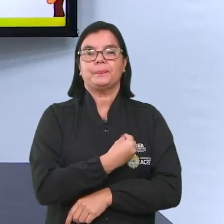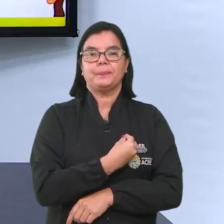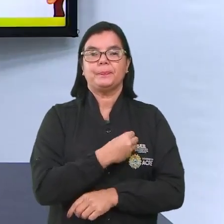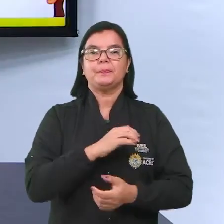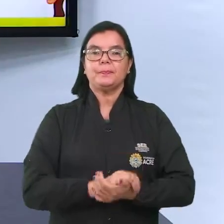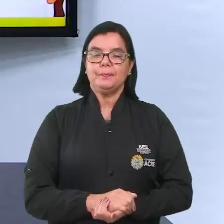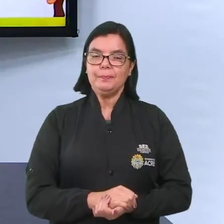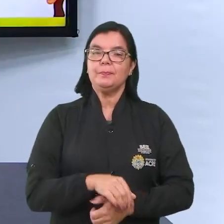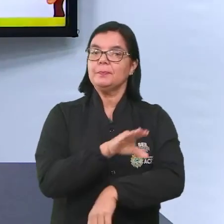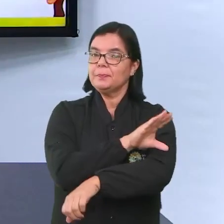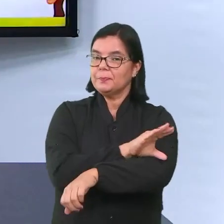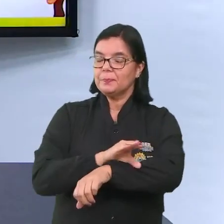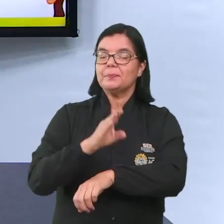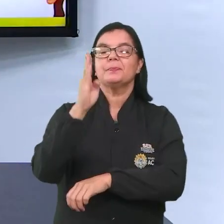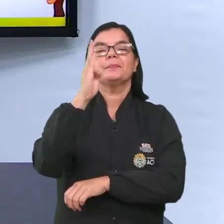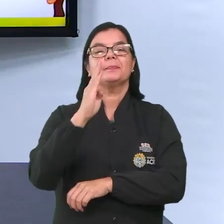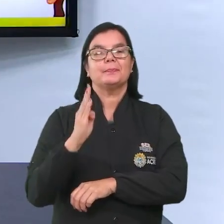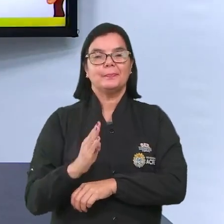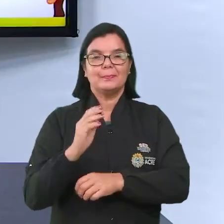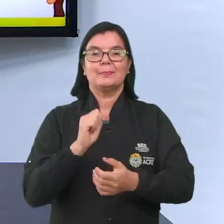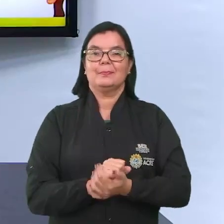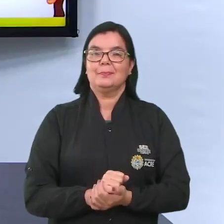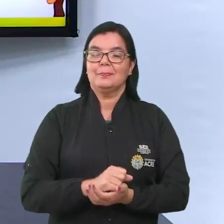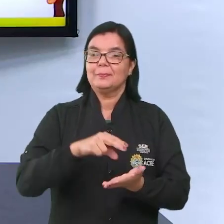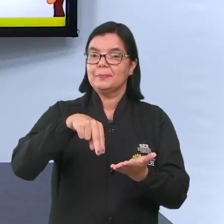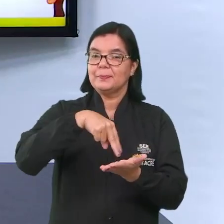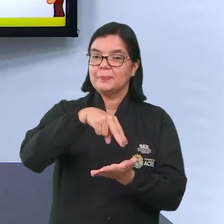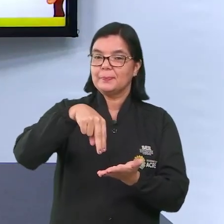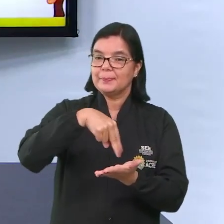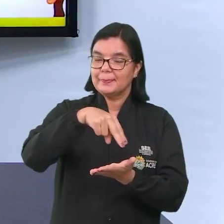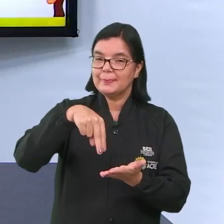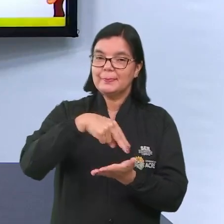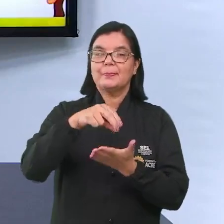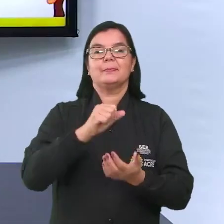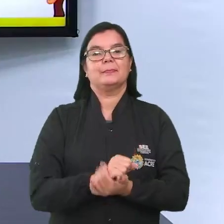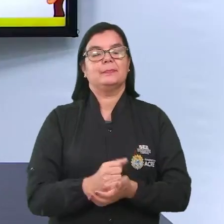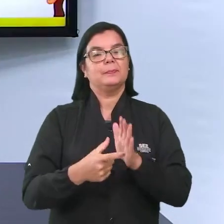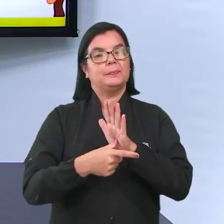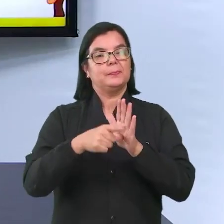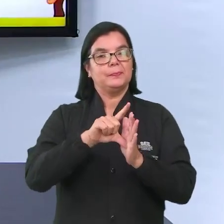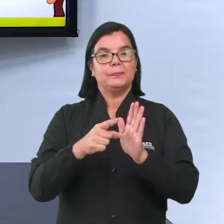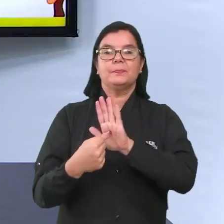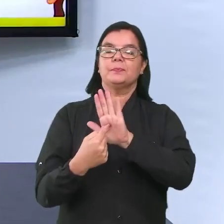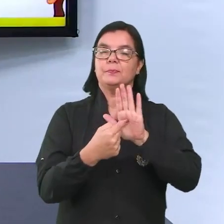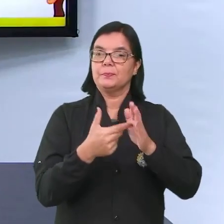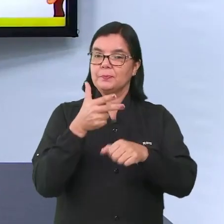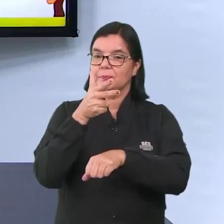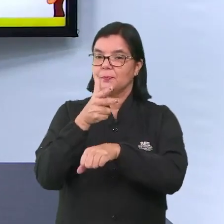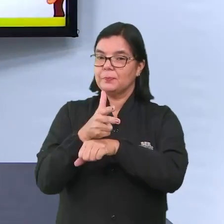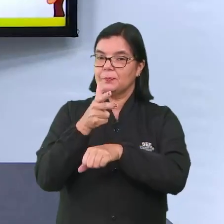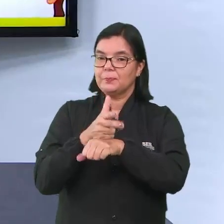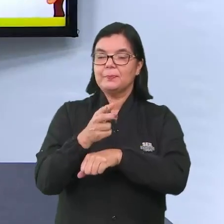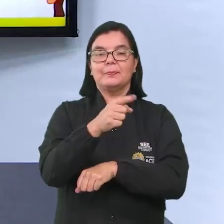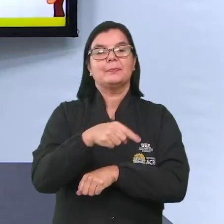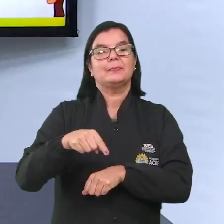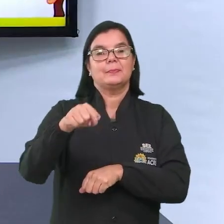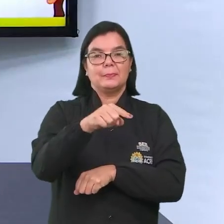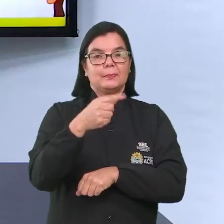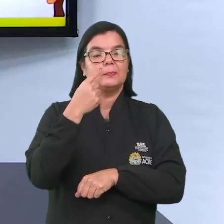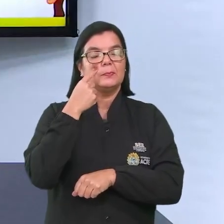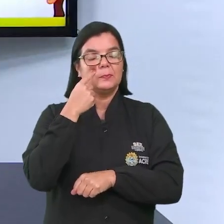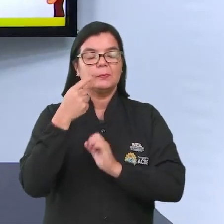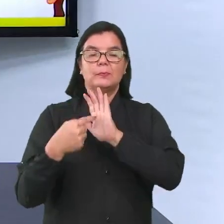nossa cultura brasileira, que são as danças africanas. Antes de mostrar o vídeo para vocês, trazendo